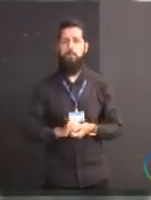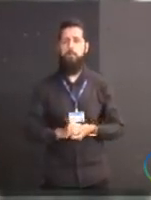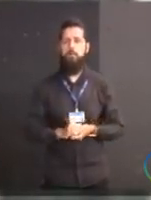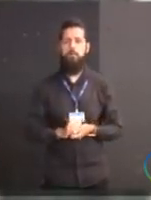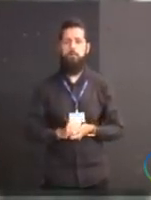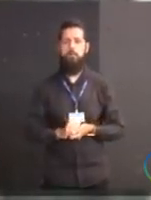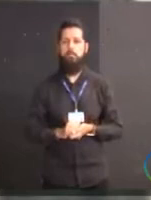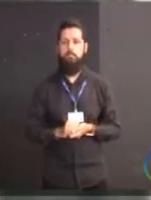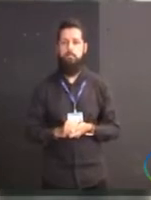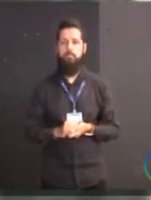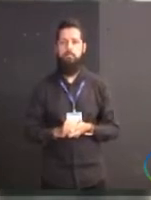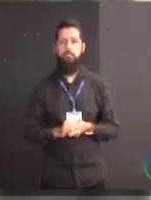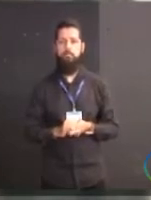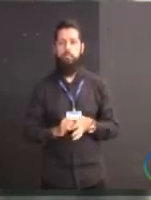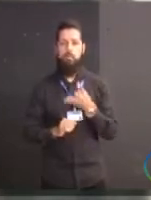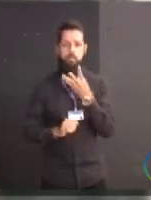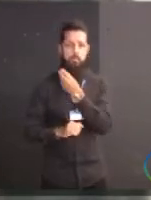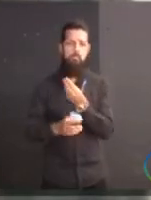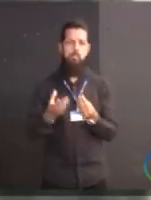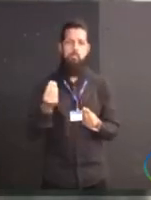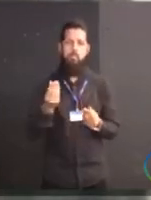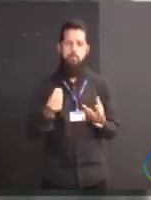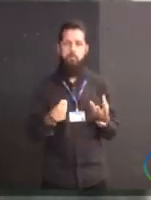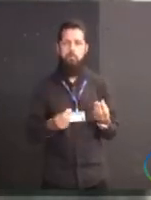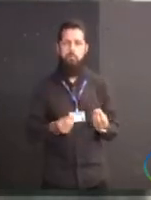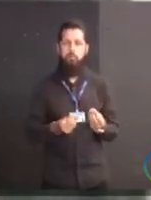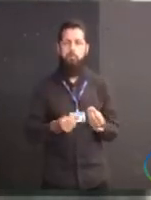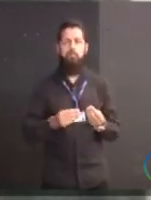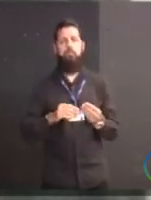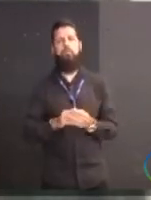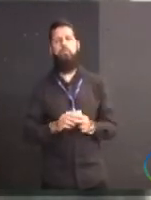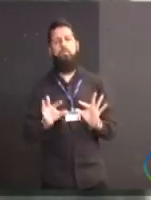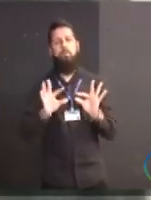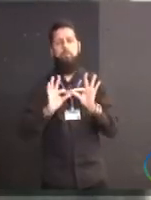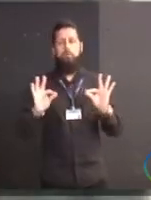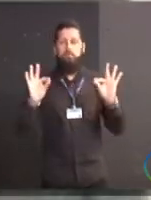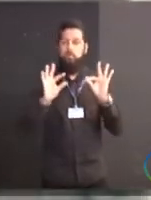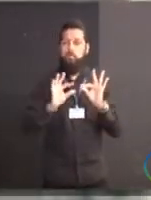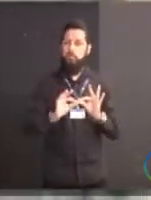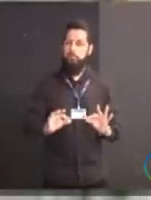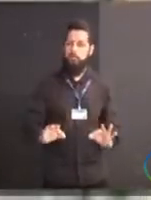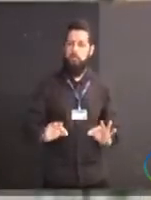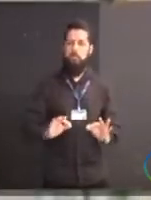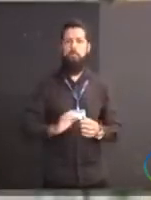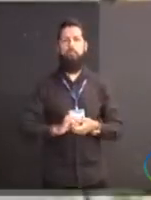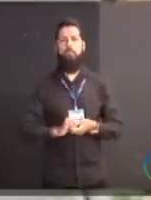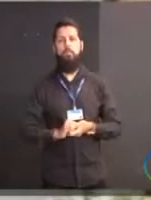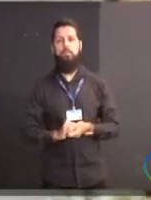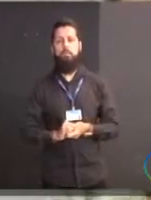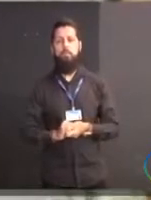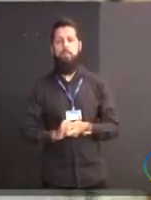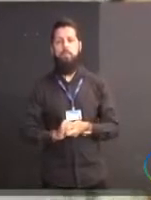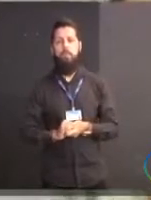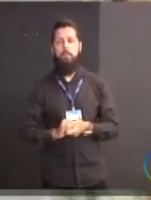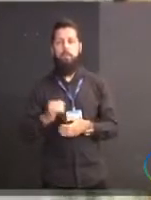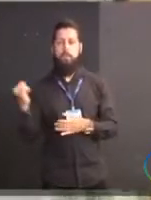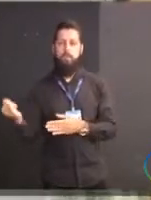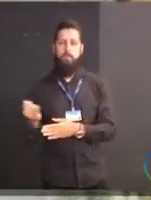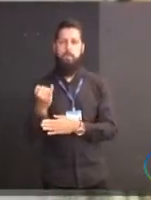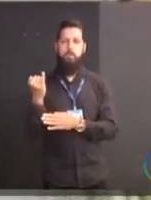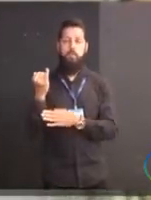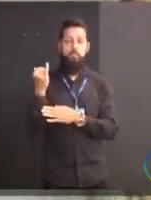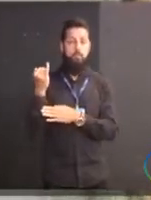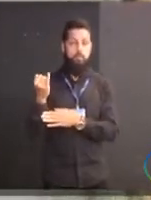com mente muito simplista para observar o que eu via, principalmente do ponto de vista